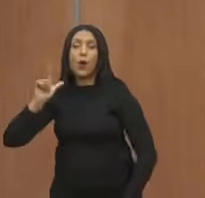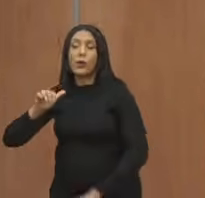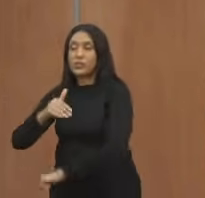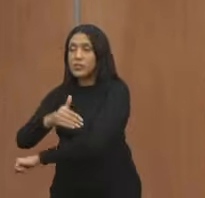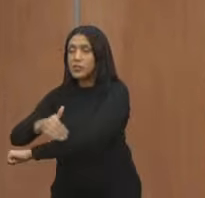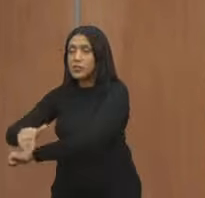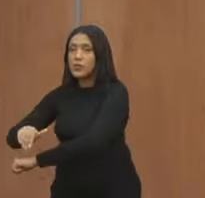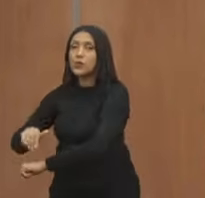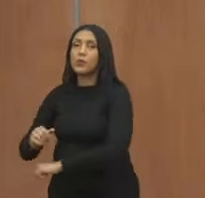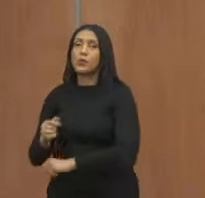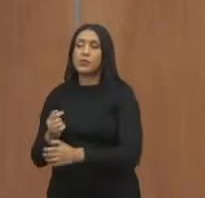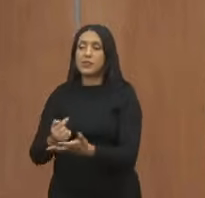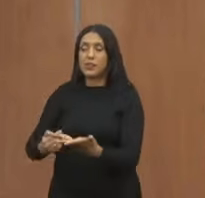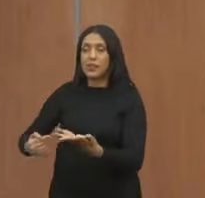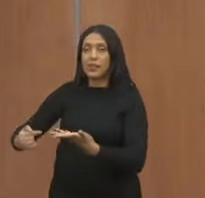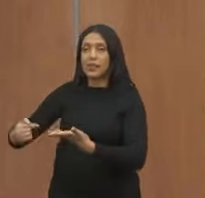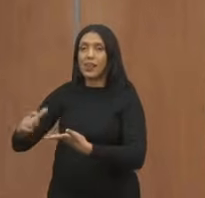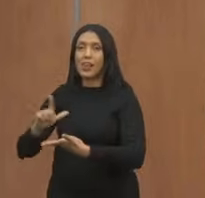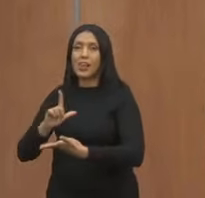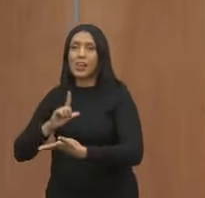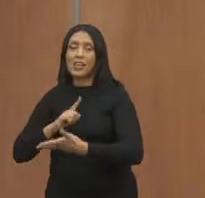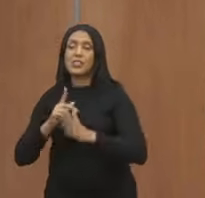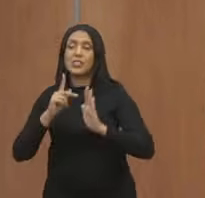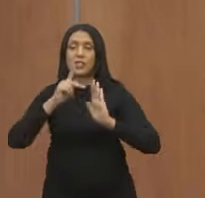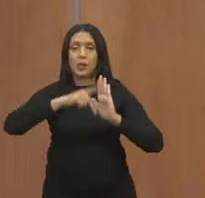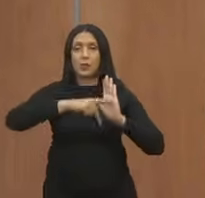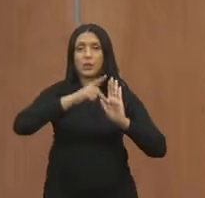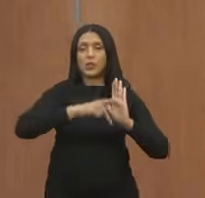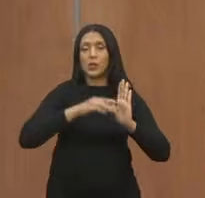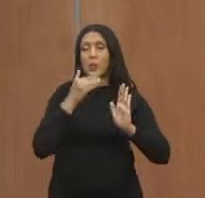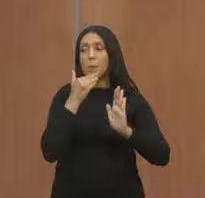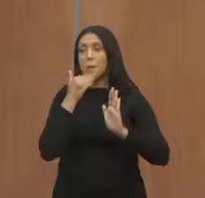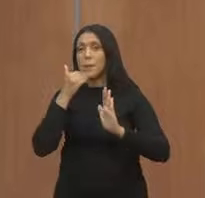que vai entrar posteriormente, ao longo dos 4 anos,